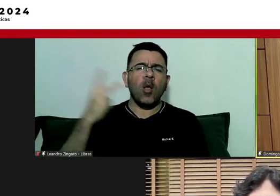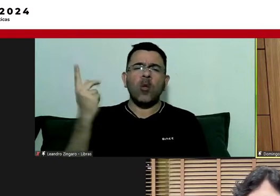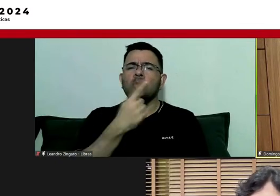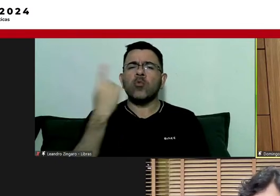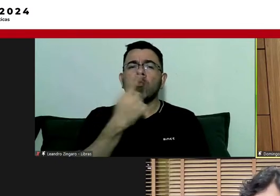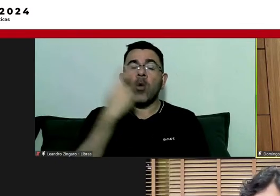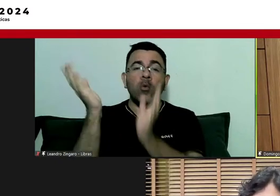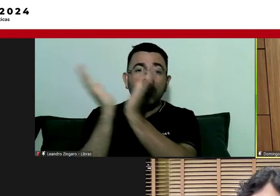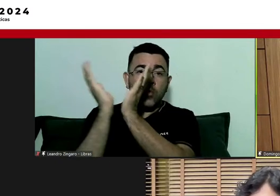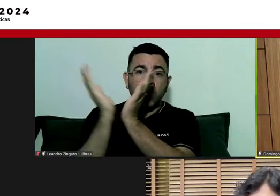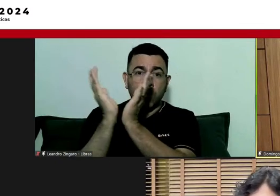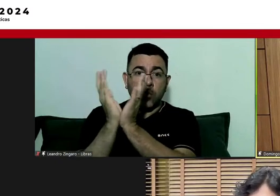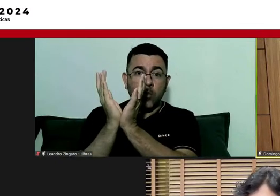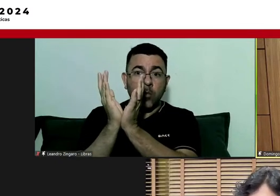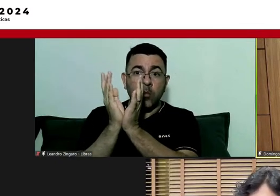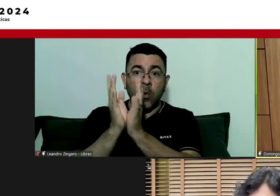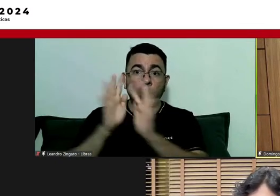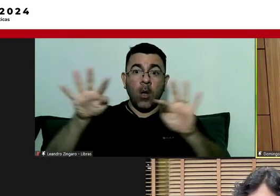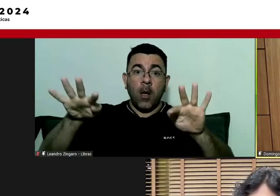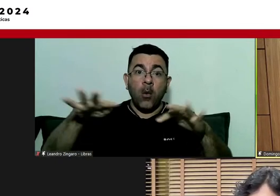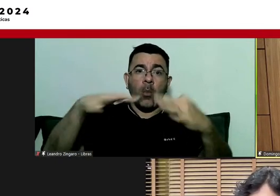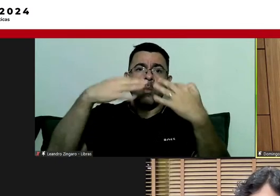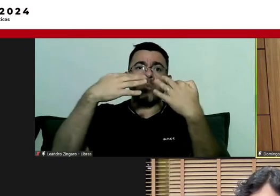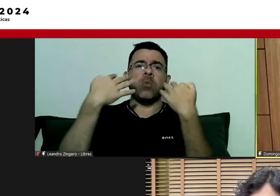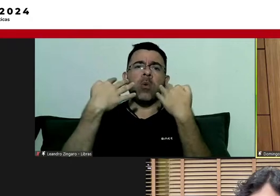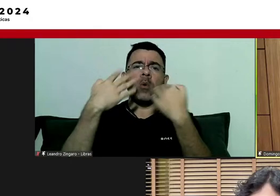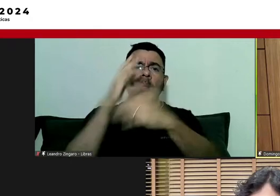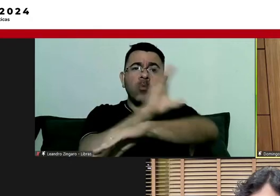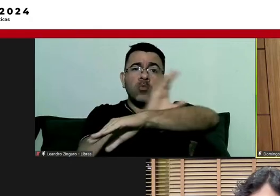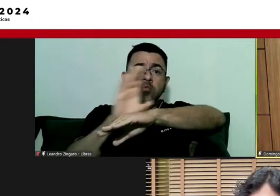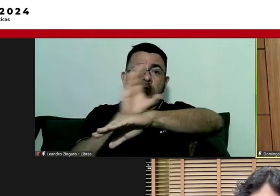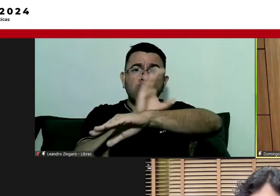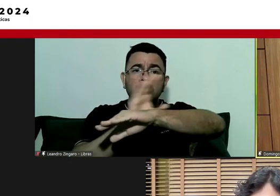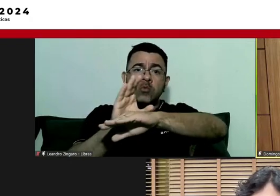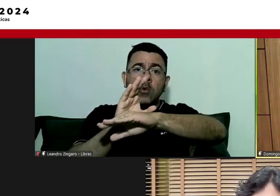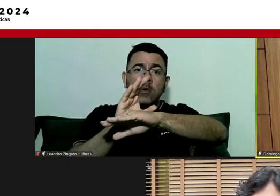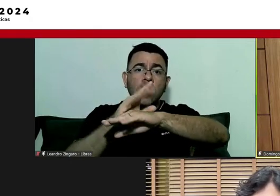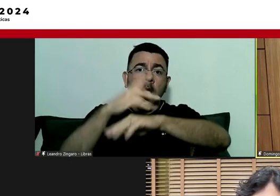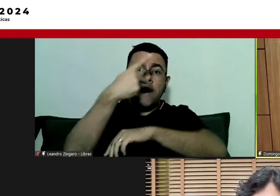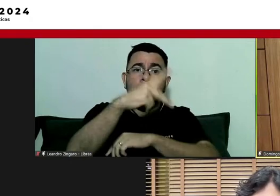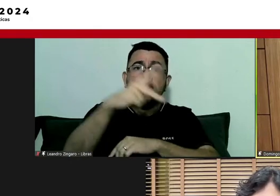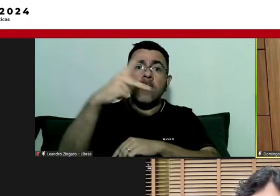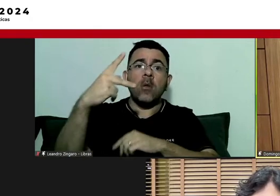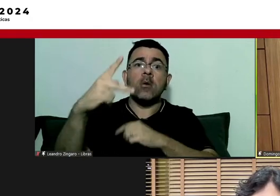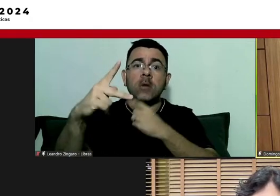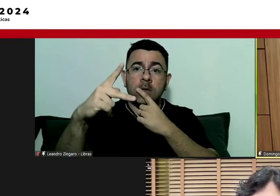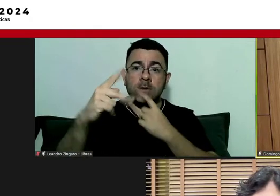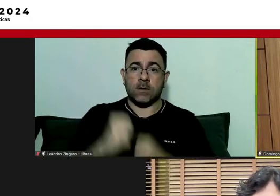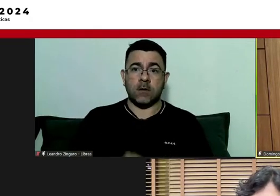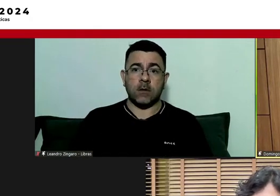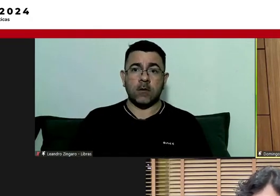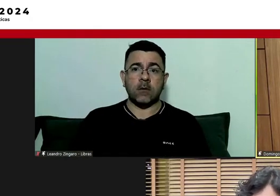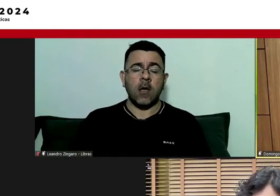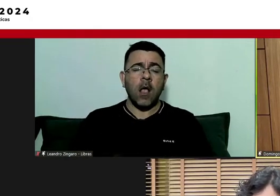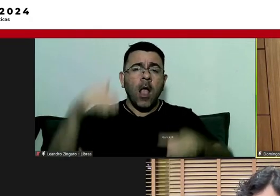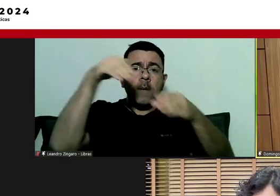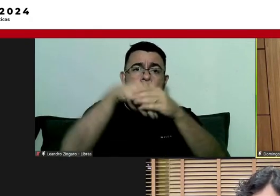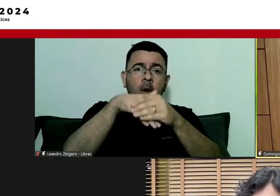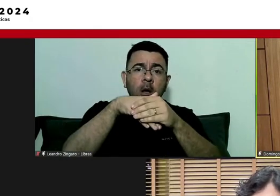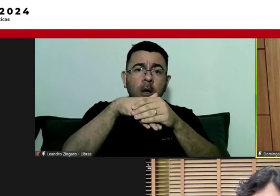estão nos acompanhando neste curso de formação política eh para as eleições municipais de